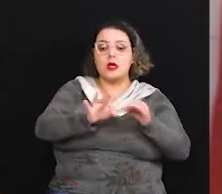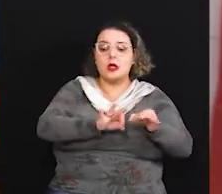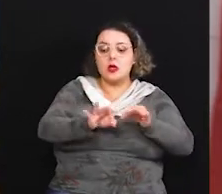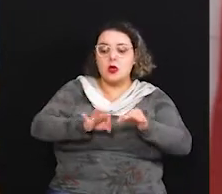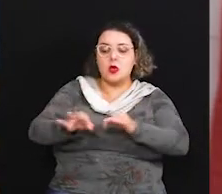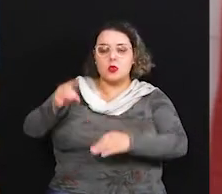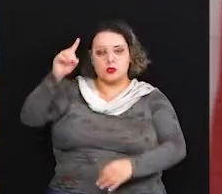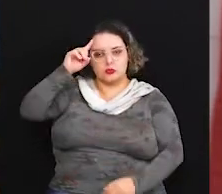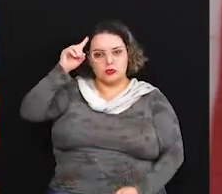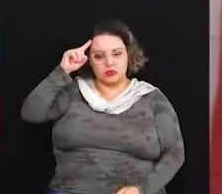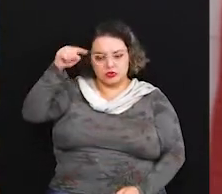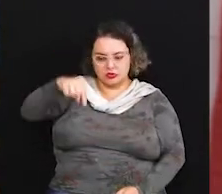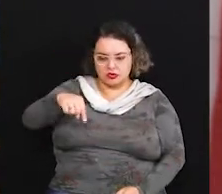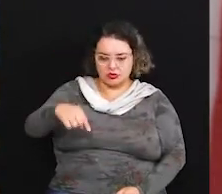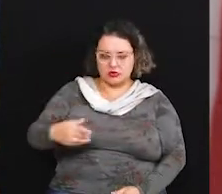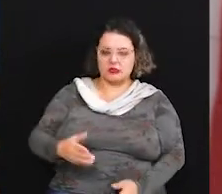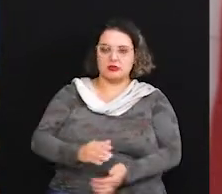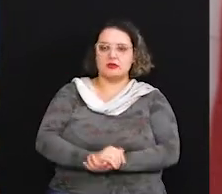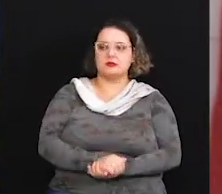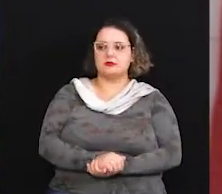é o cronograma delas aqui dentro?